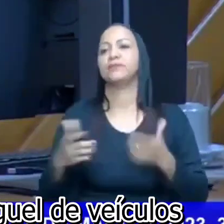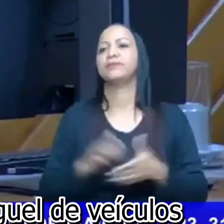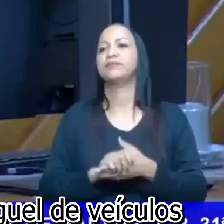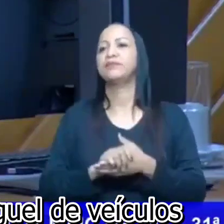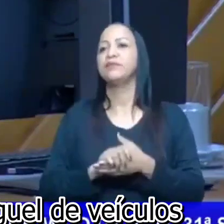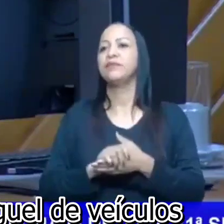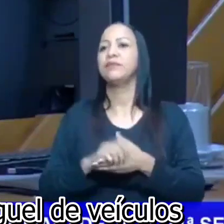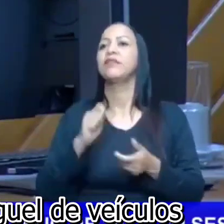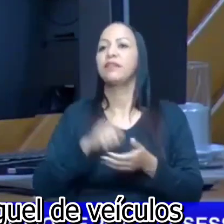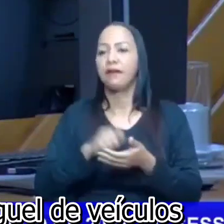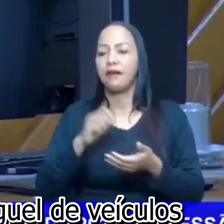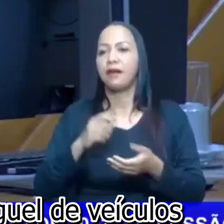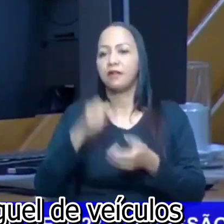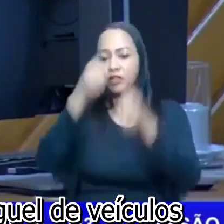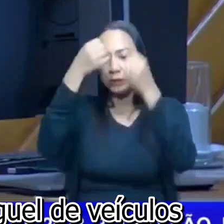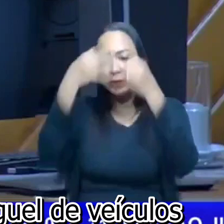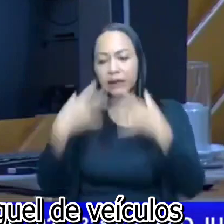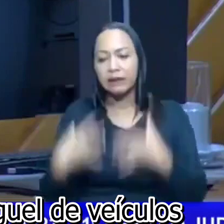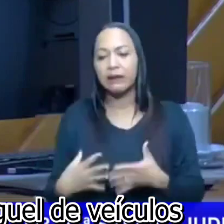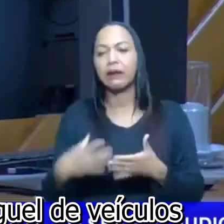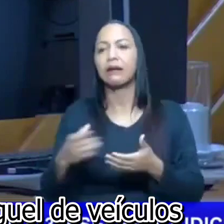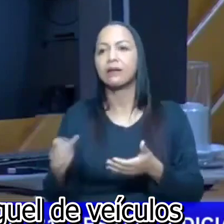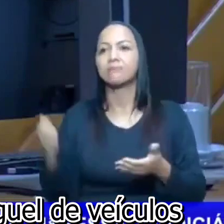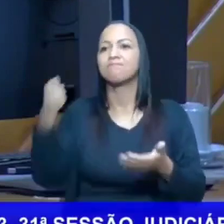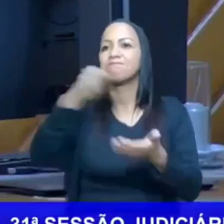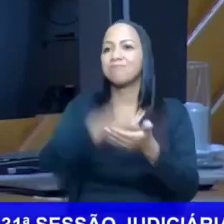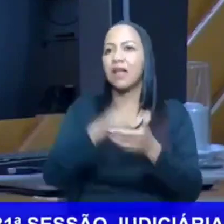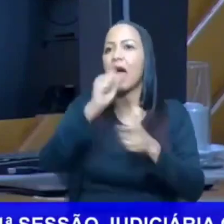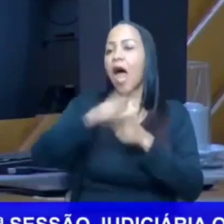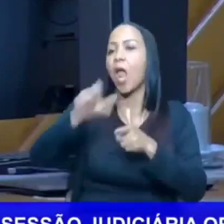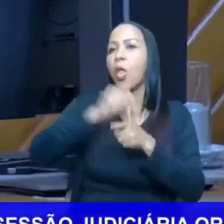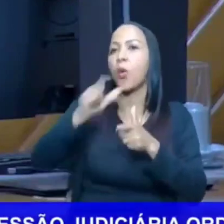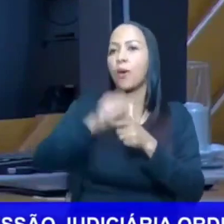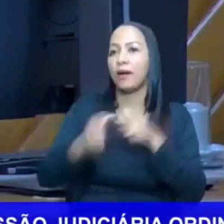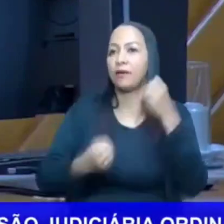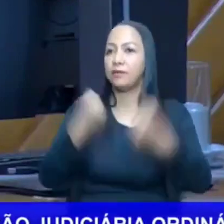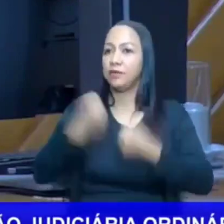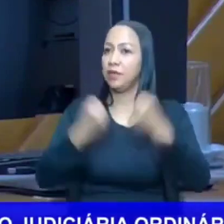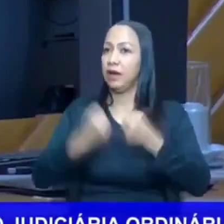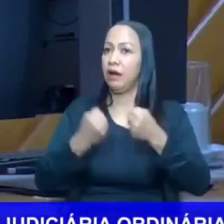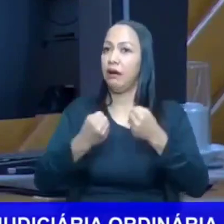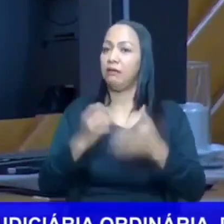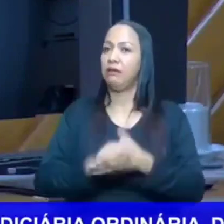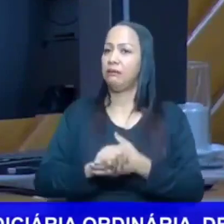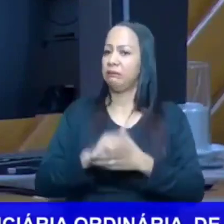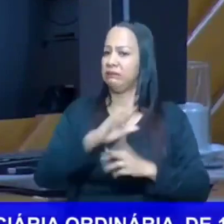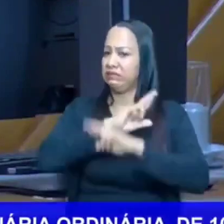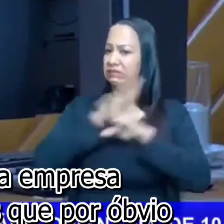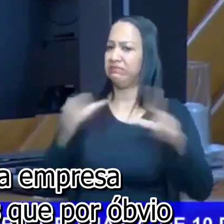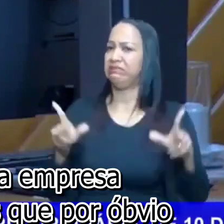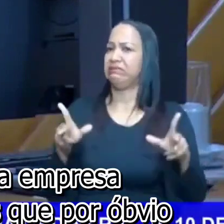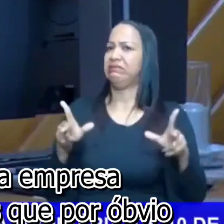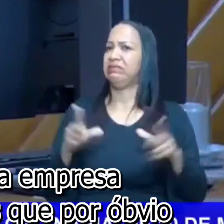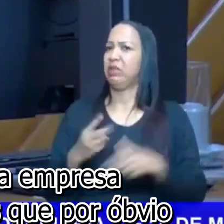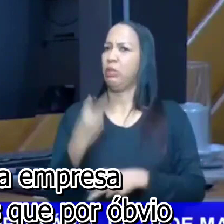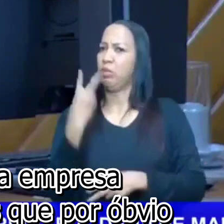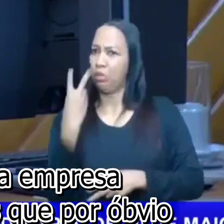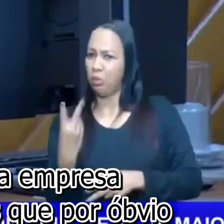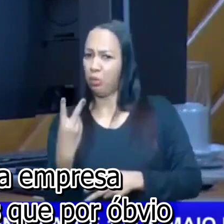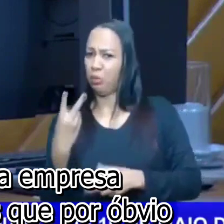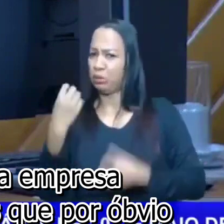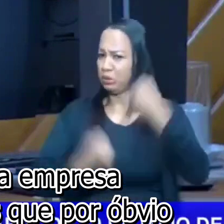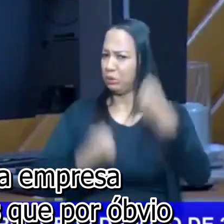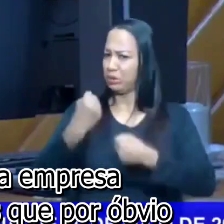prestação de contas registrou aluguel de veículos absolutamente díspares. 2 dos